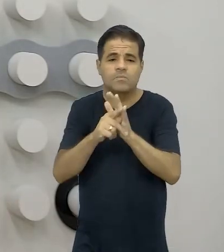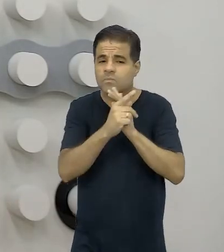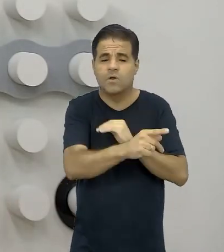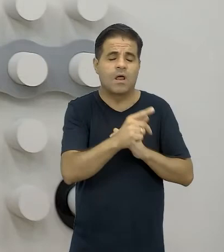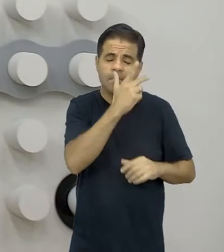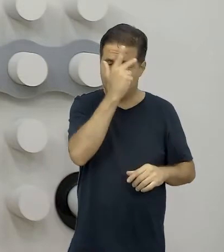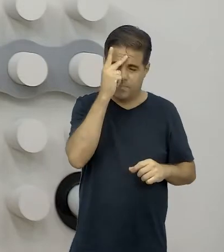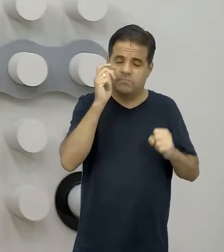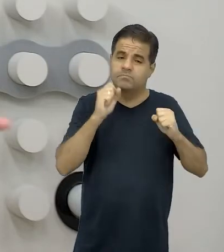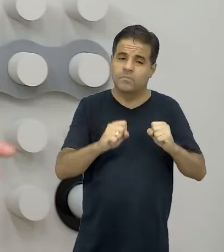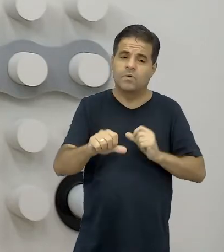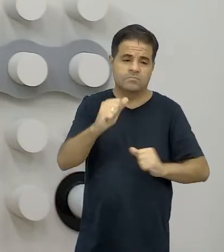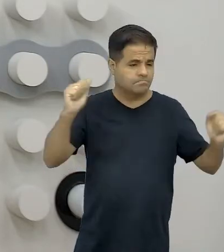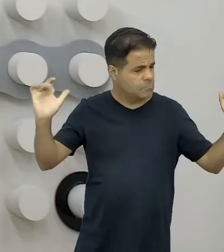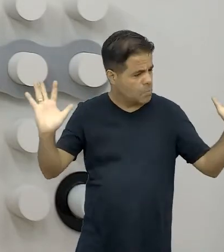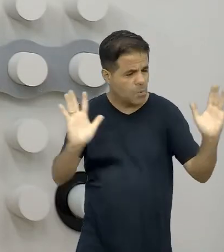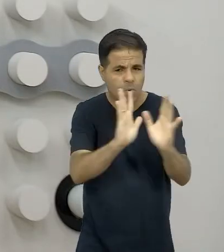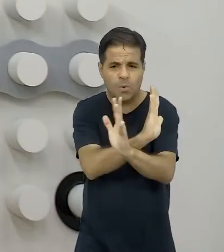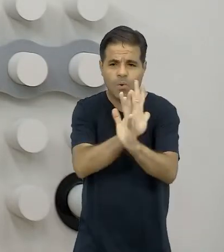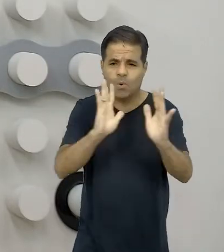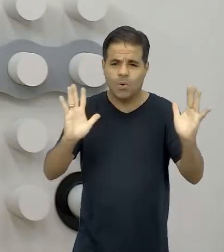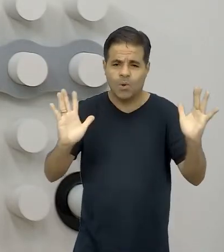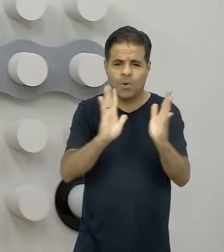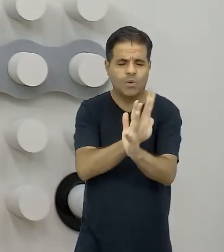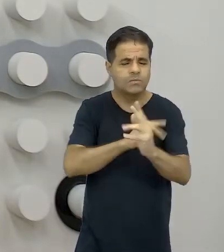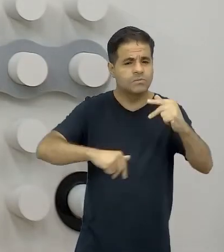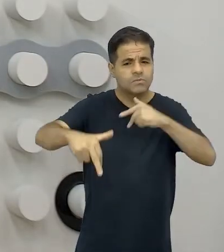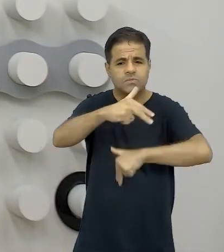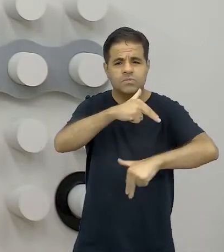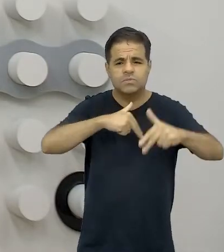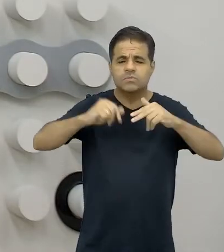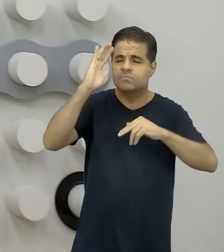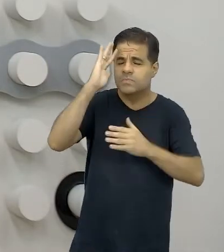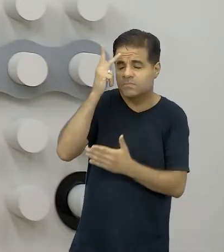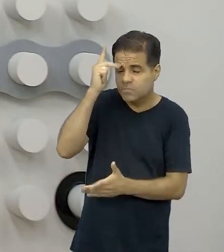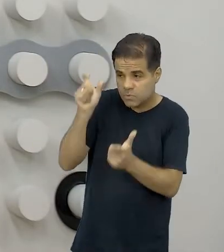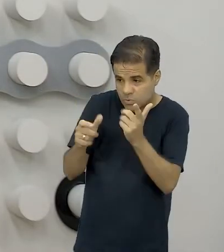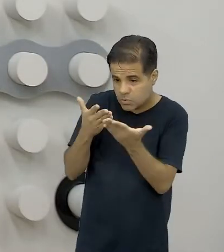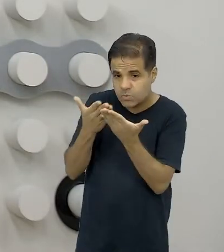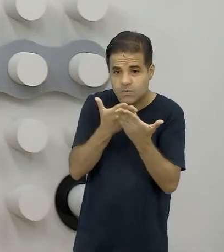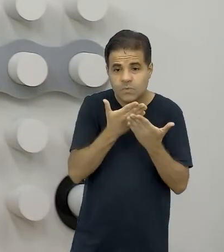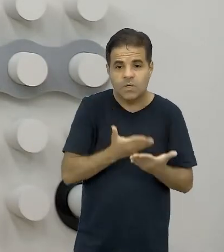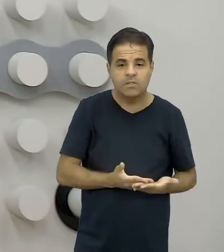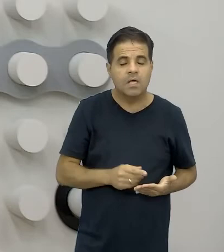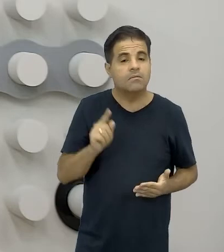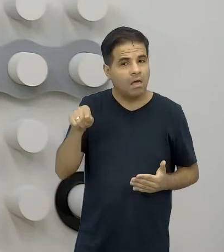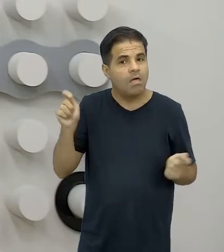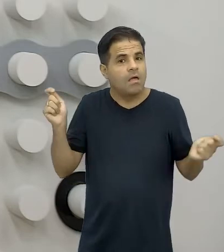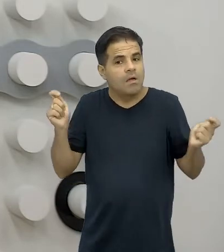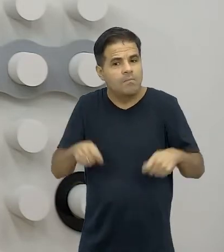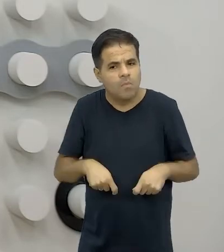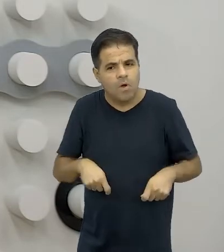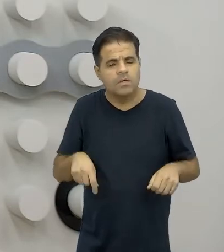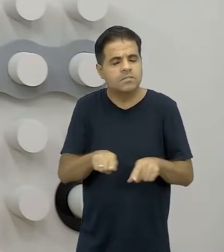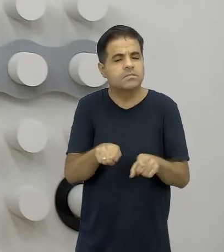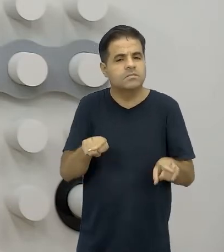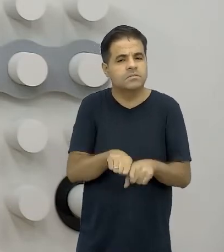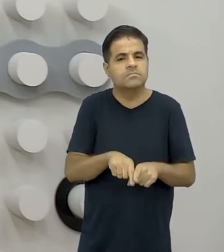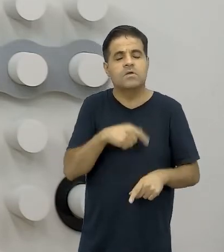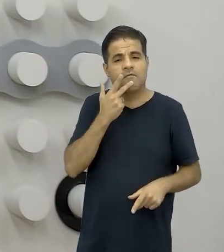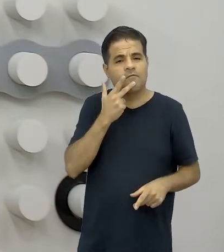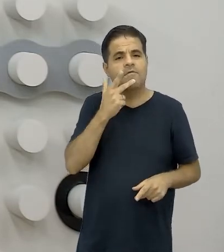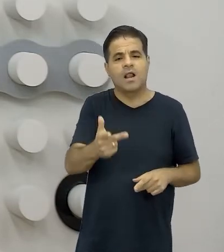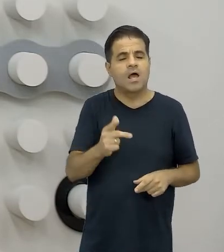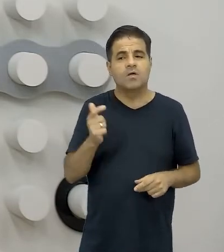elas podem sim transitar de um lugar para o outro. Então, pensa só no estudante que ele pode também